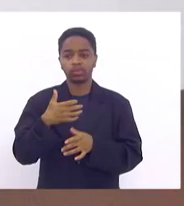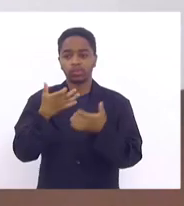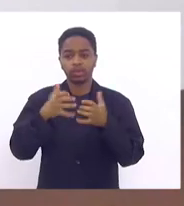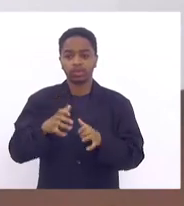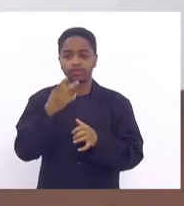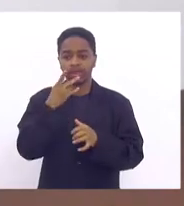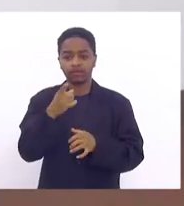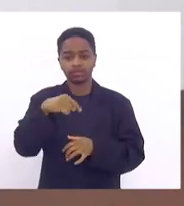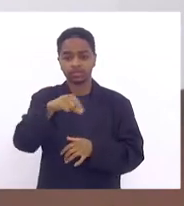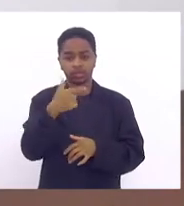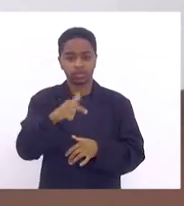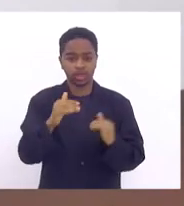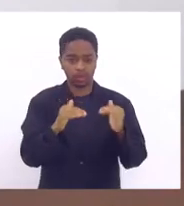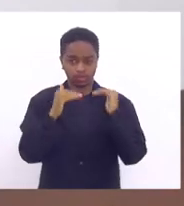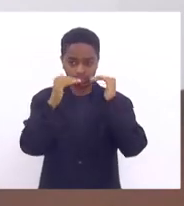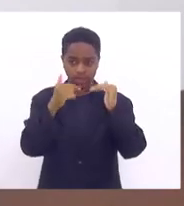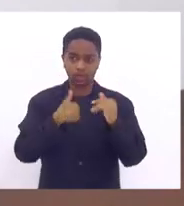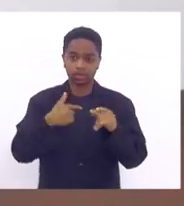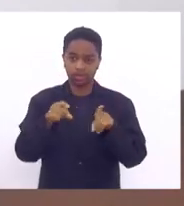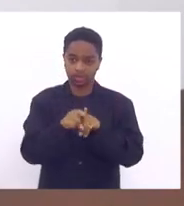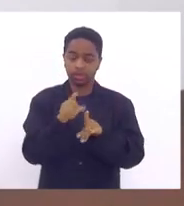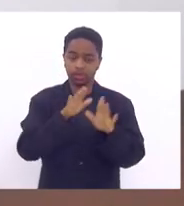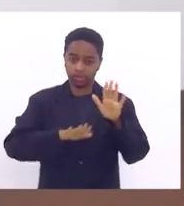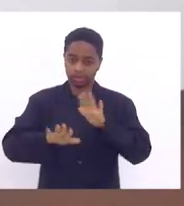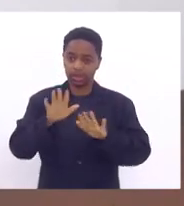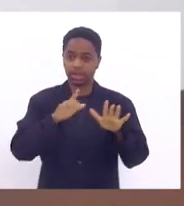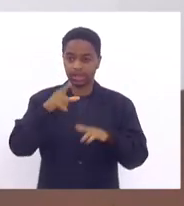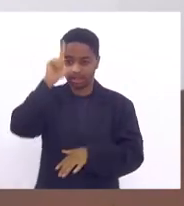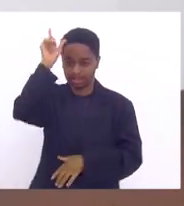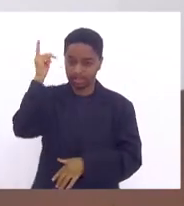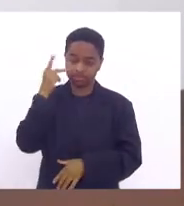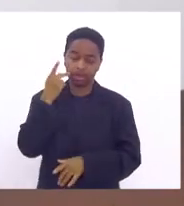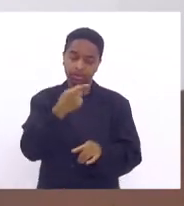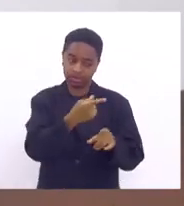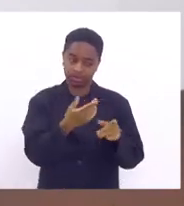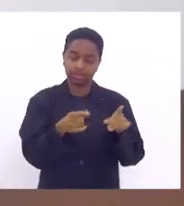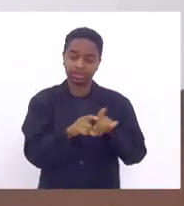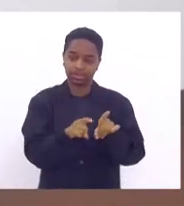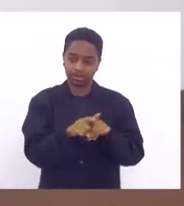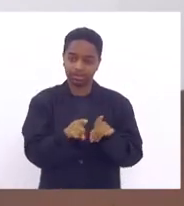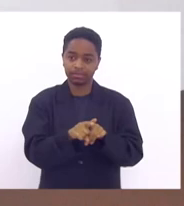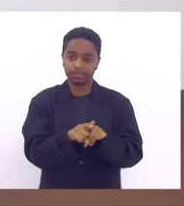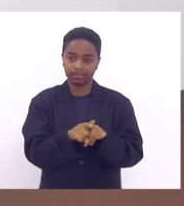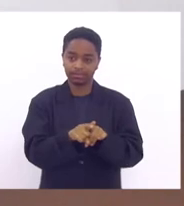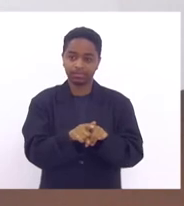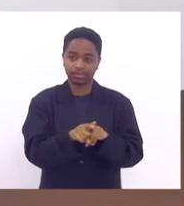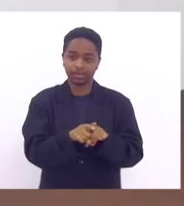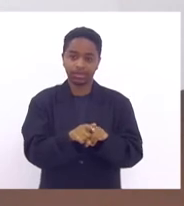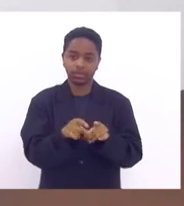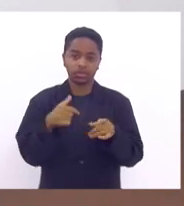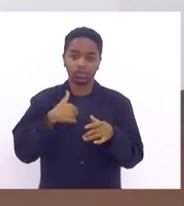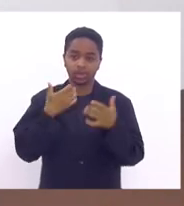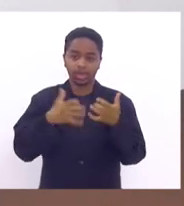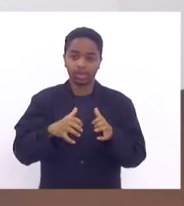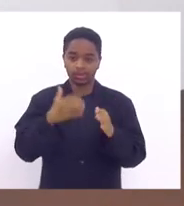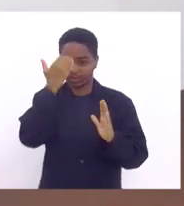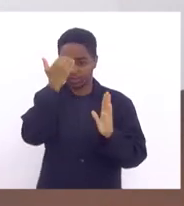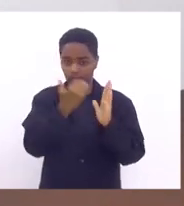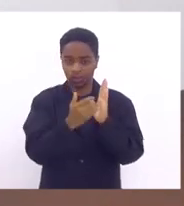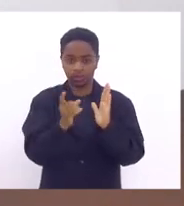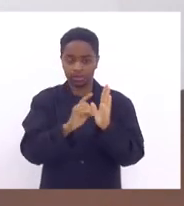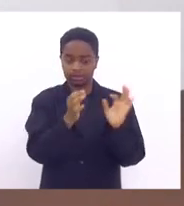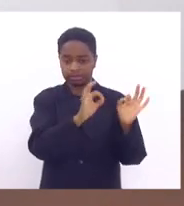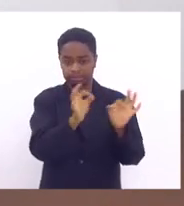de nenhuma decisão judicial eu tô tendo cuidado também do Dr Luiz Paulo da sua excelência né de de não descumprir nenhuma decisão judicial né nem